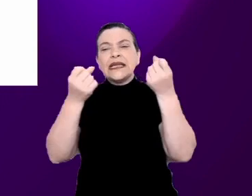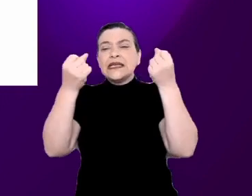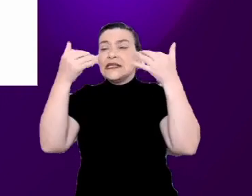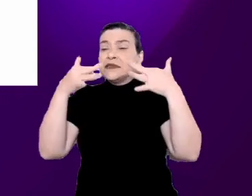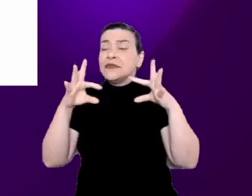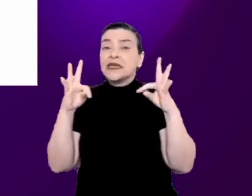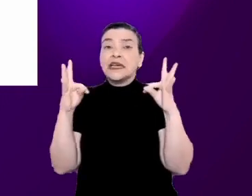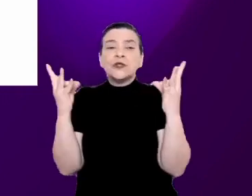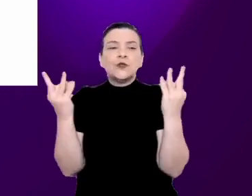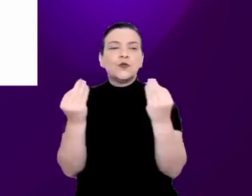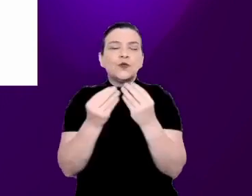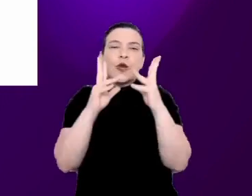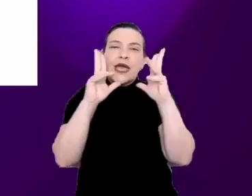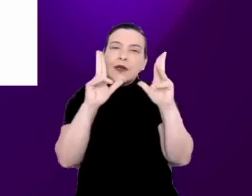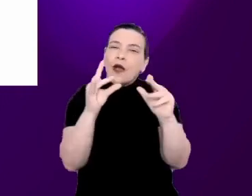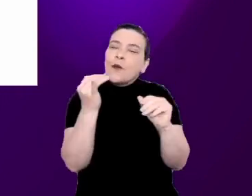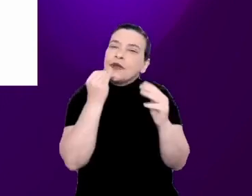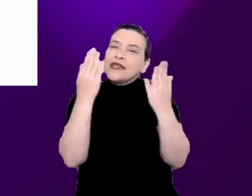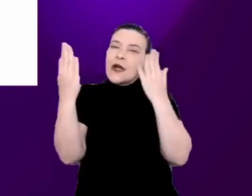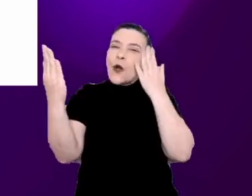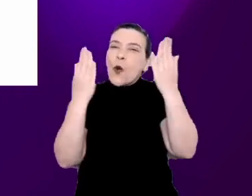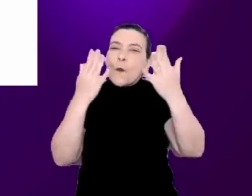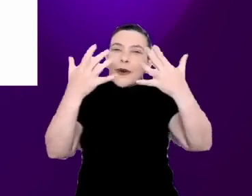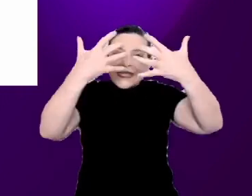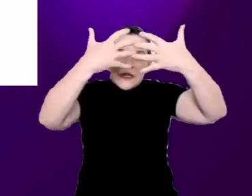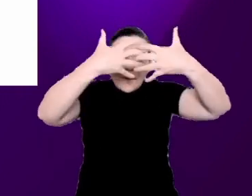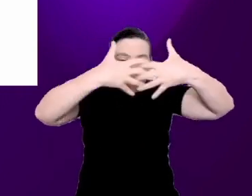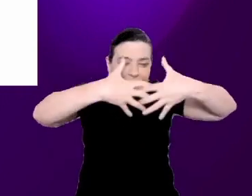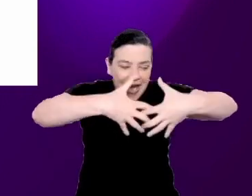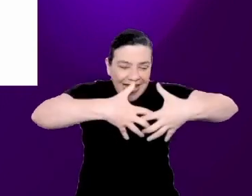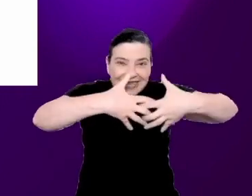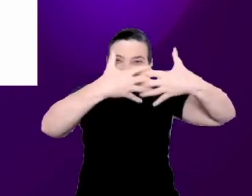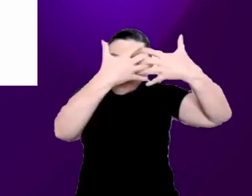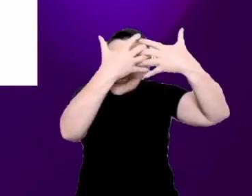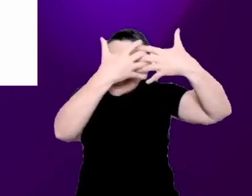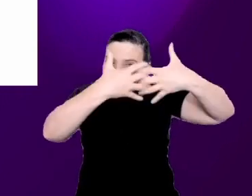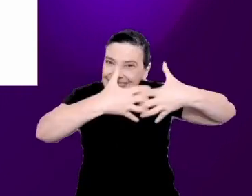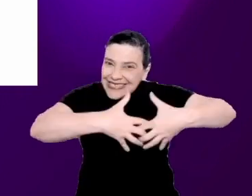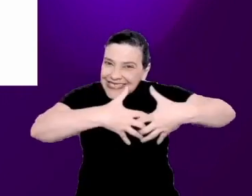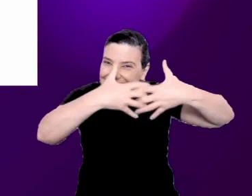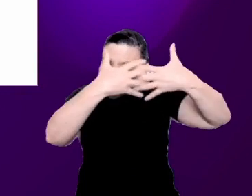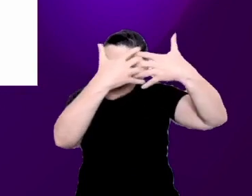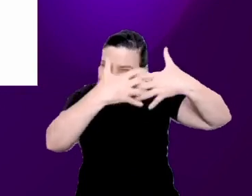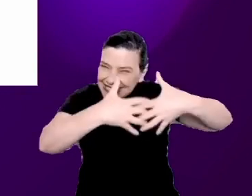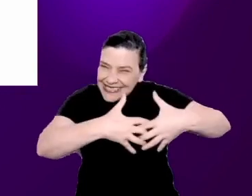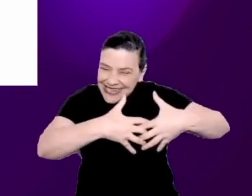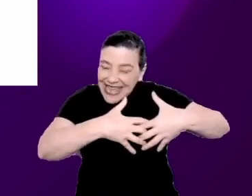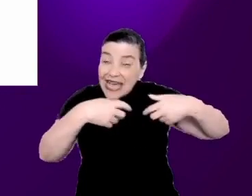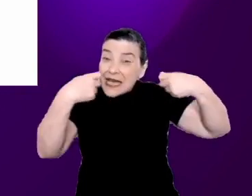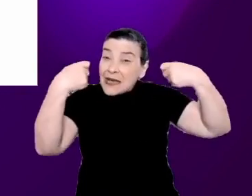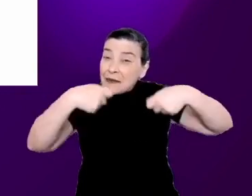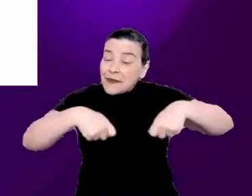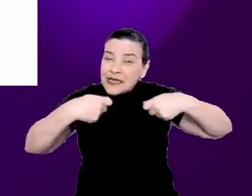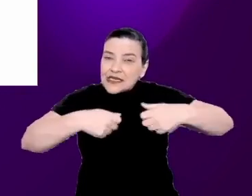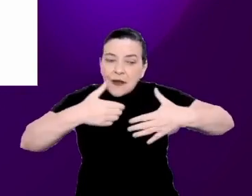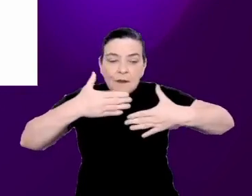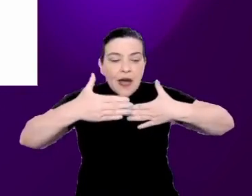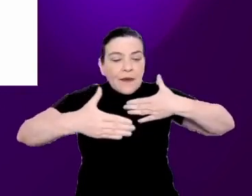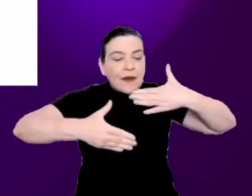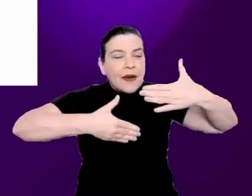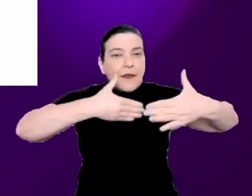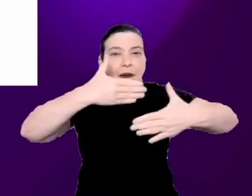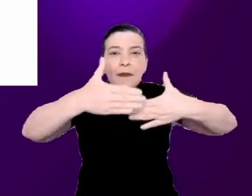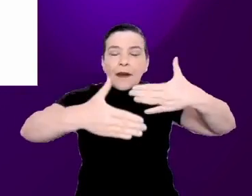como uma engrenagem, né? E essa engrenagem, ela precisa de uma articulação, ela precisa de uma fluidez.